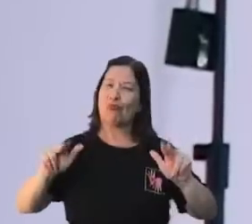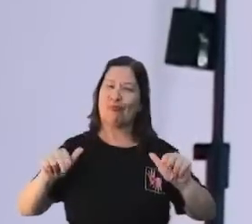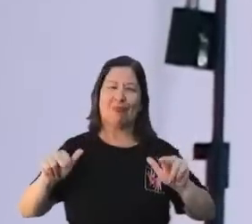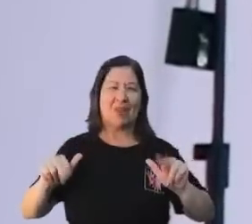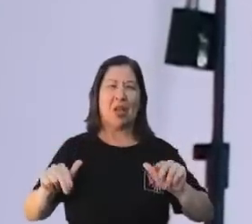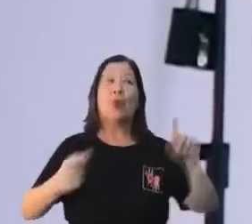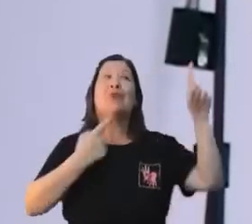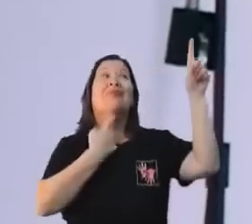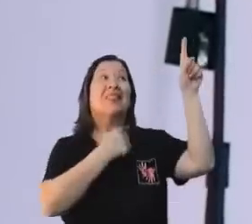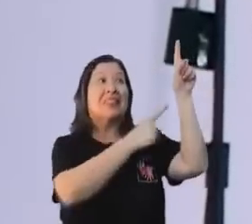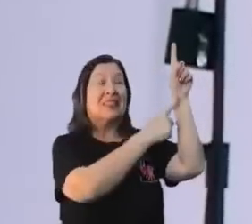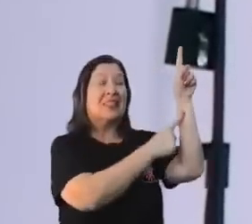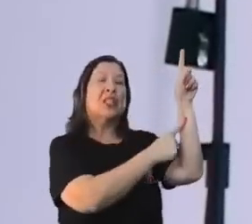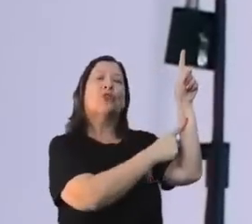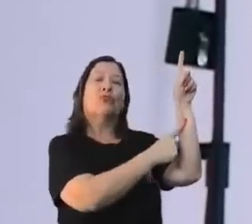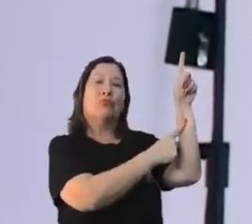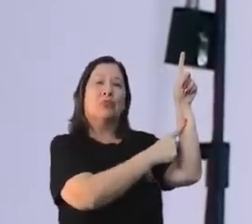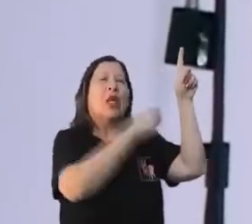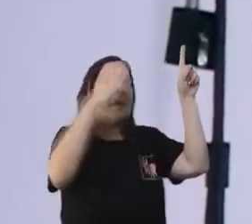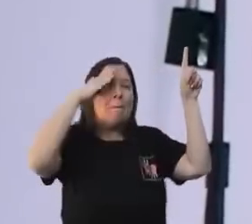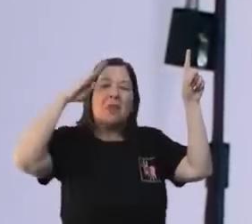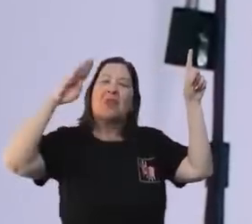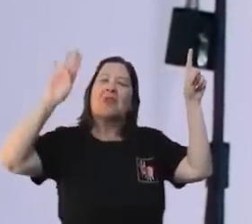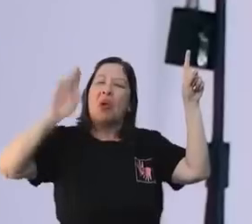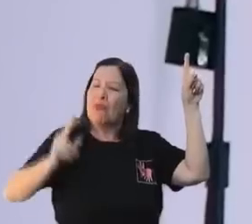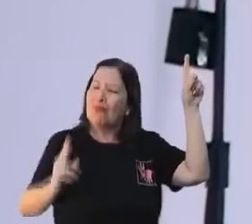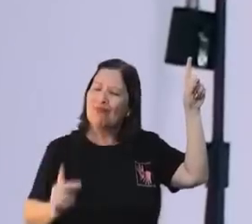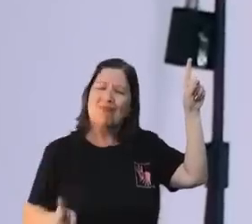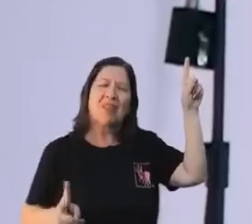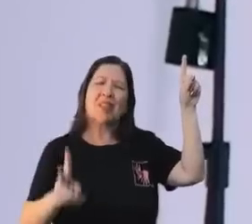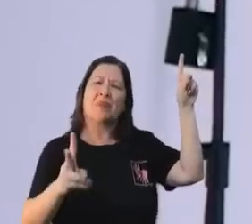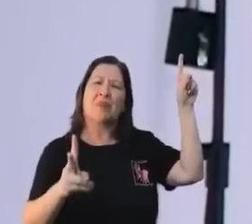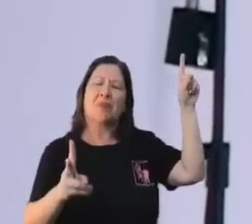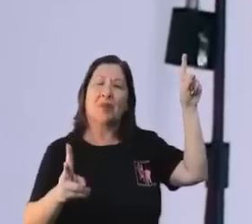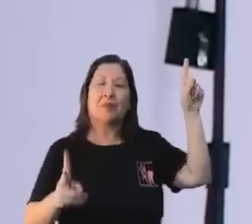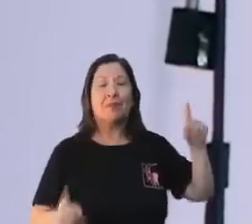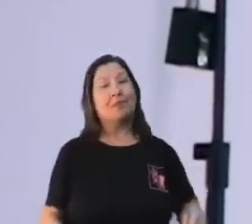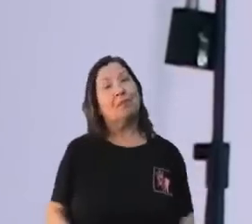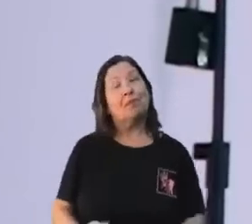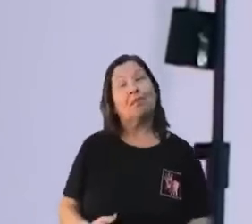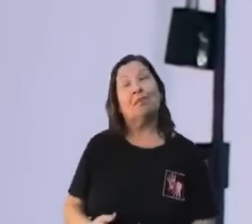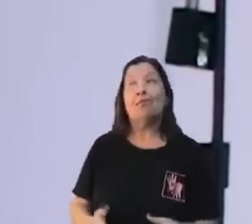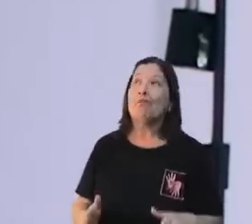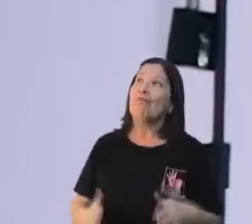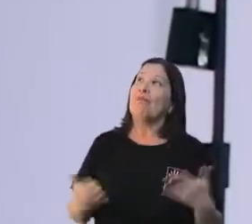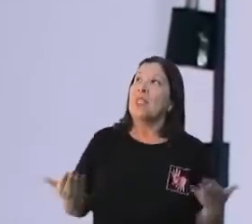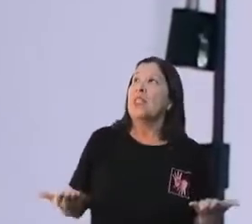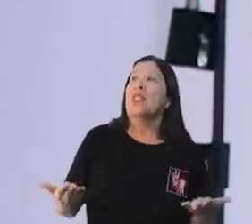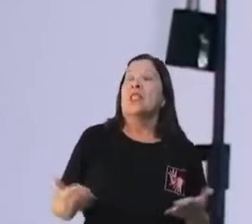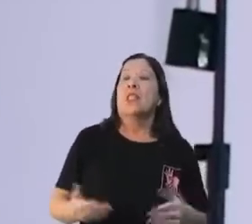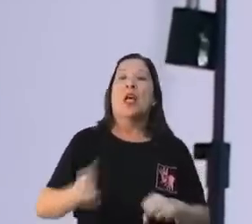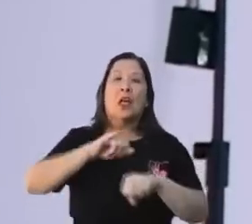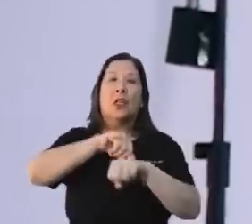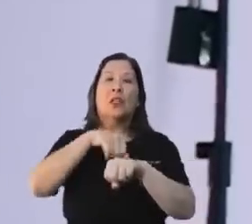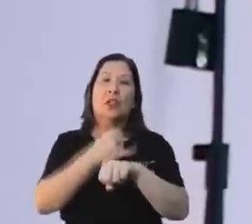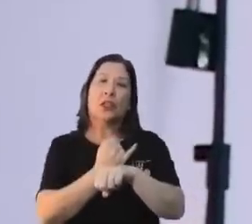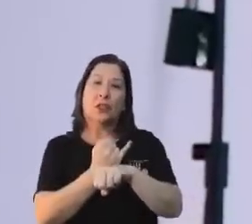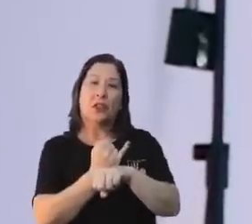prevalece. Mas é curioso ainda que enquanto em Jerusalém